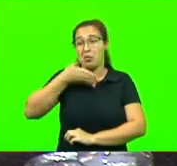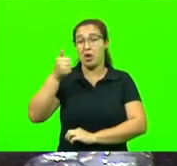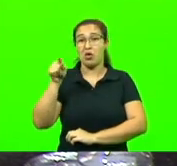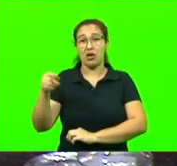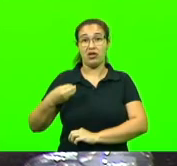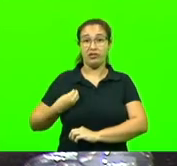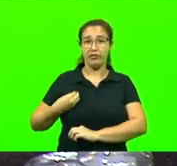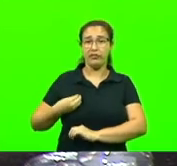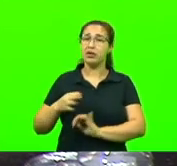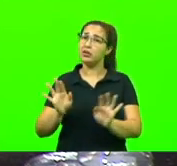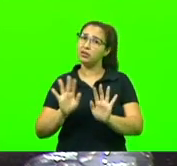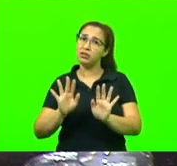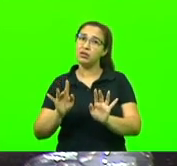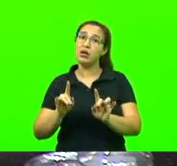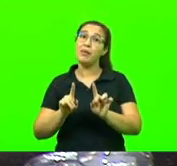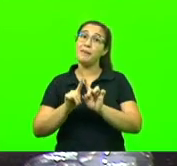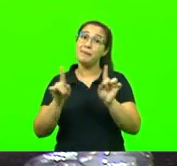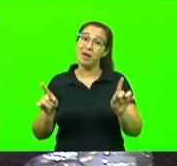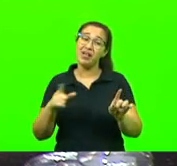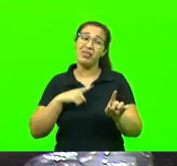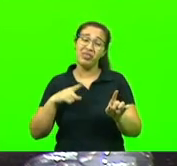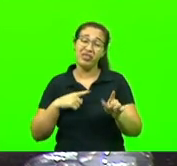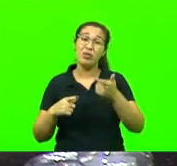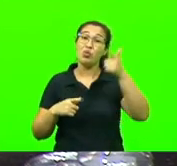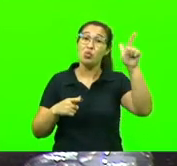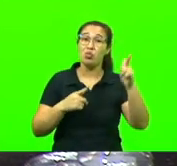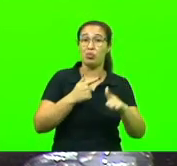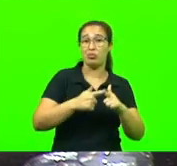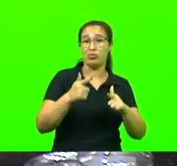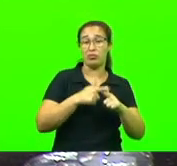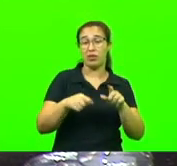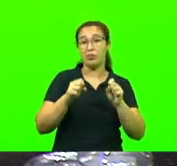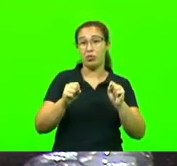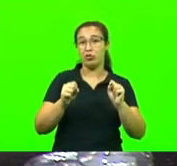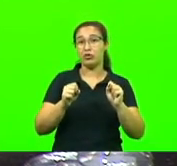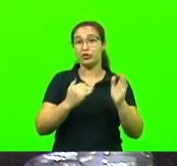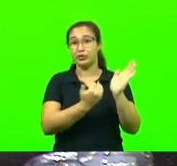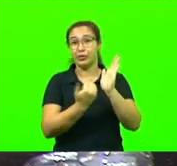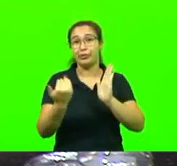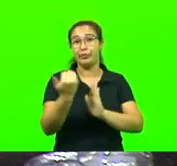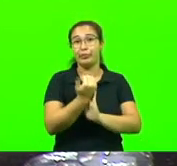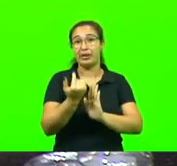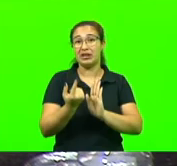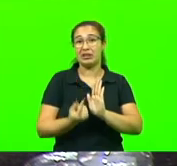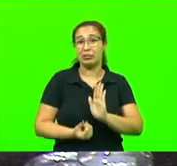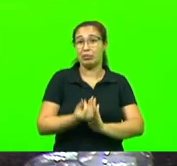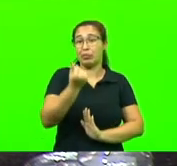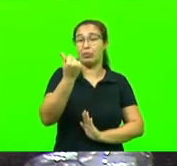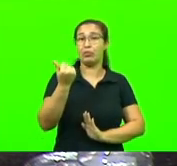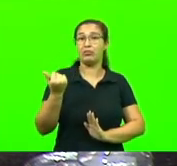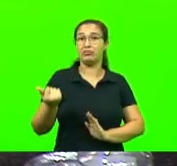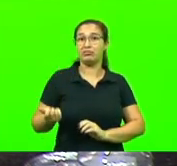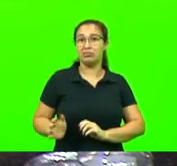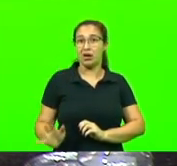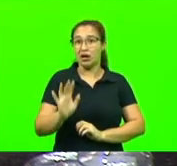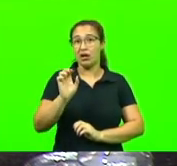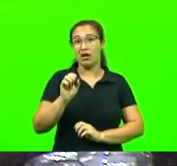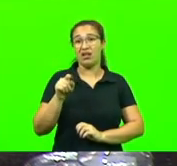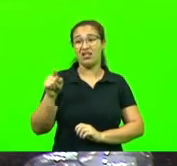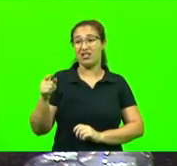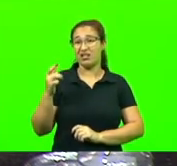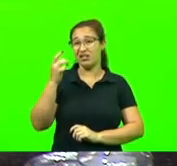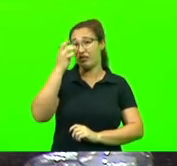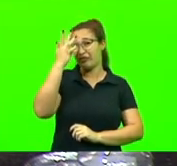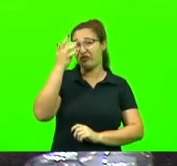que causa esse outro problema. Primeiro, que pode estar aumentando o custo, ou a gente pode estar facilitando a vida, melhorando a vida de quem